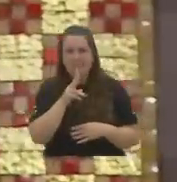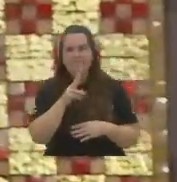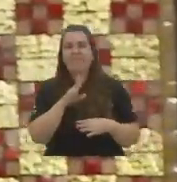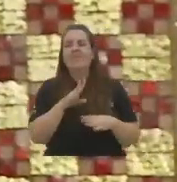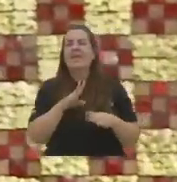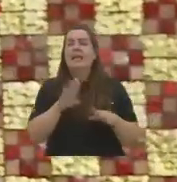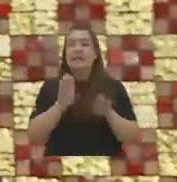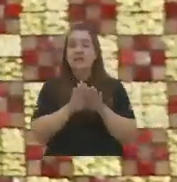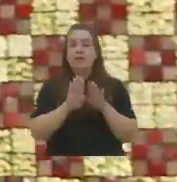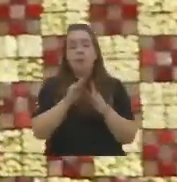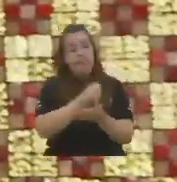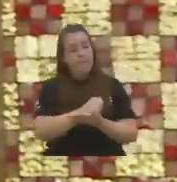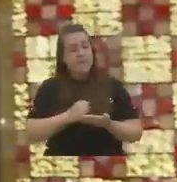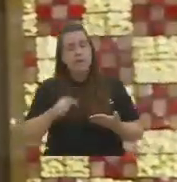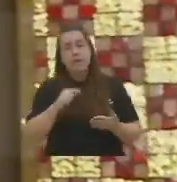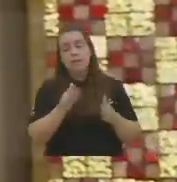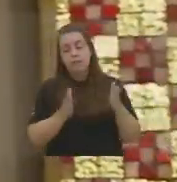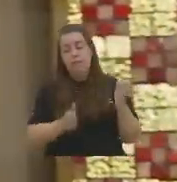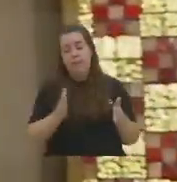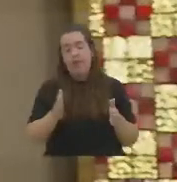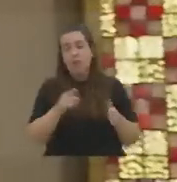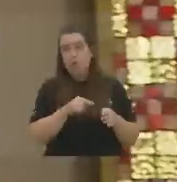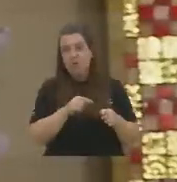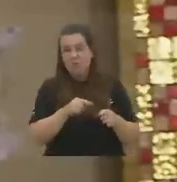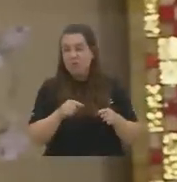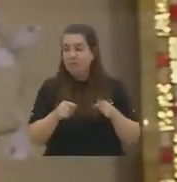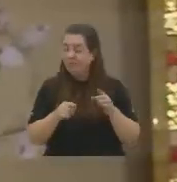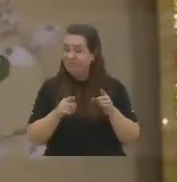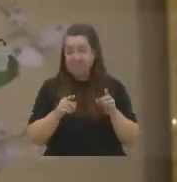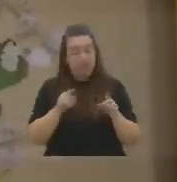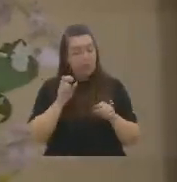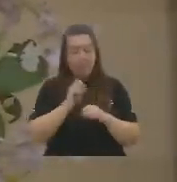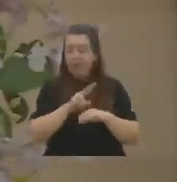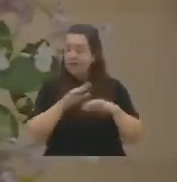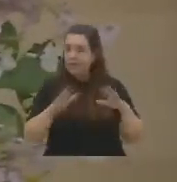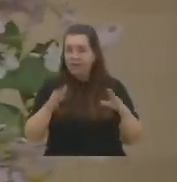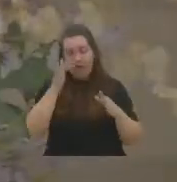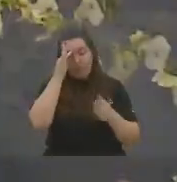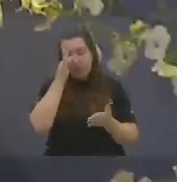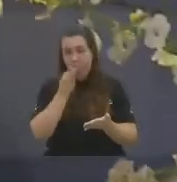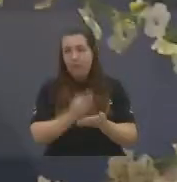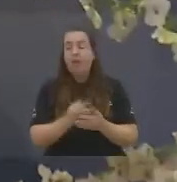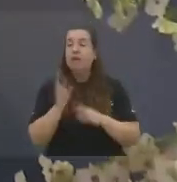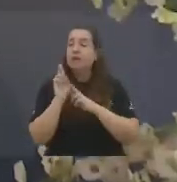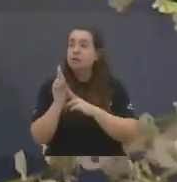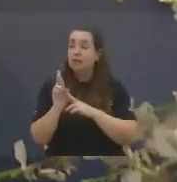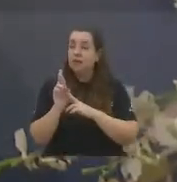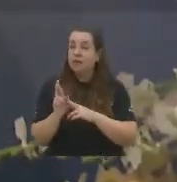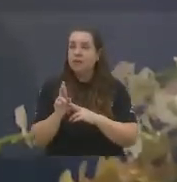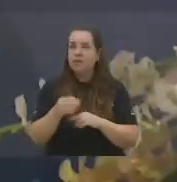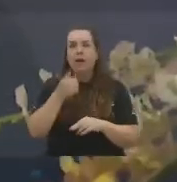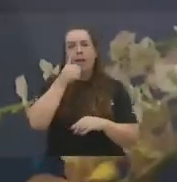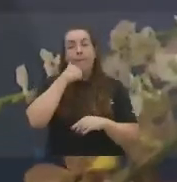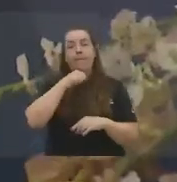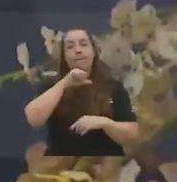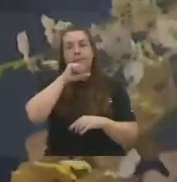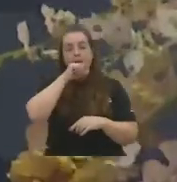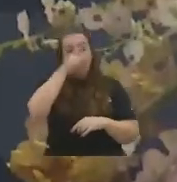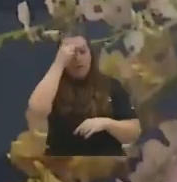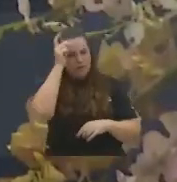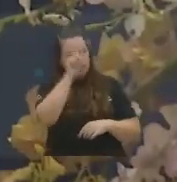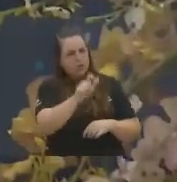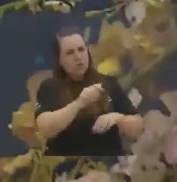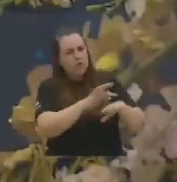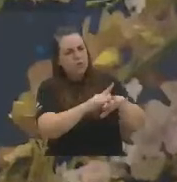a atravessar esse período de pandemia com fé e esperança. Mãe, aos